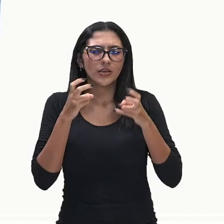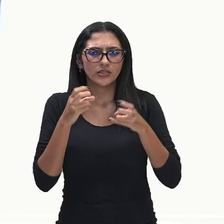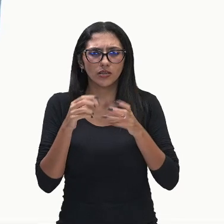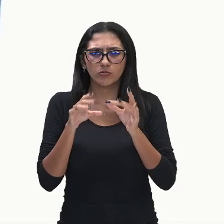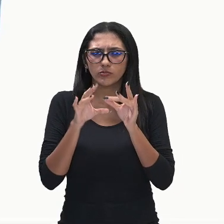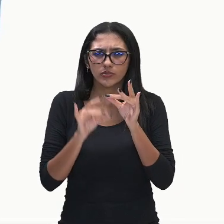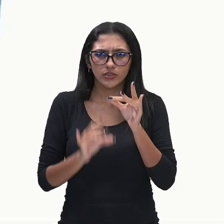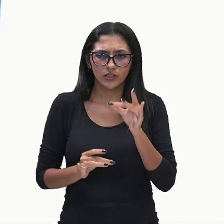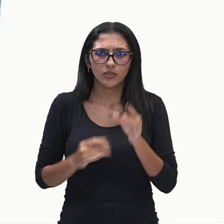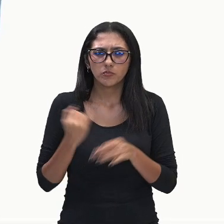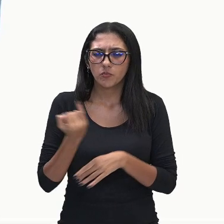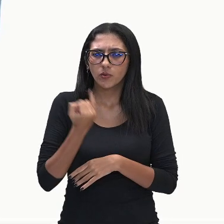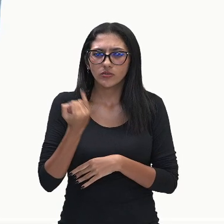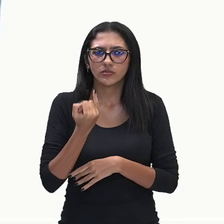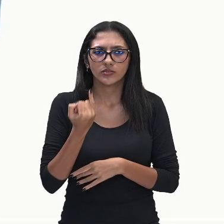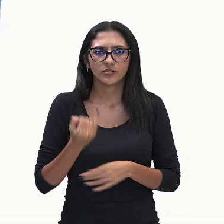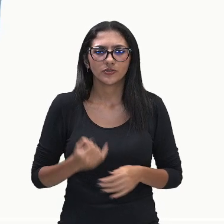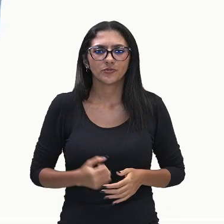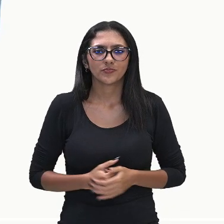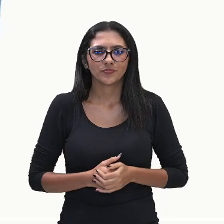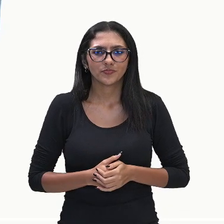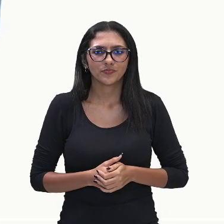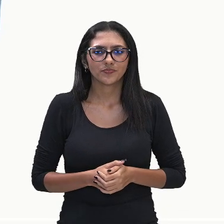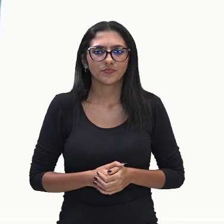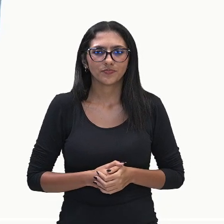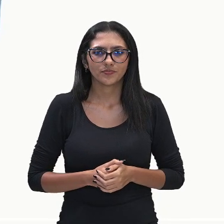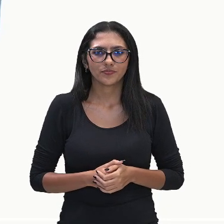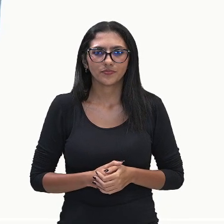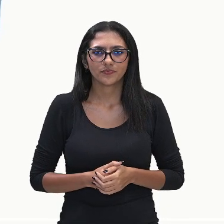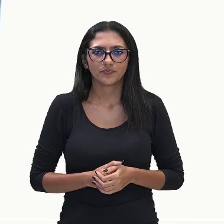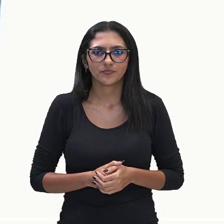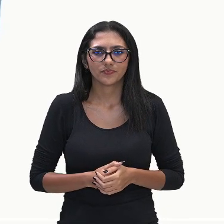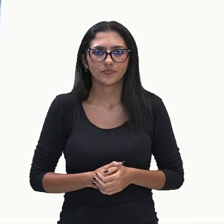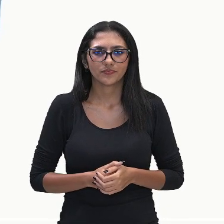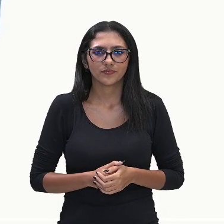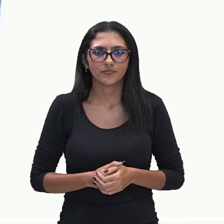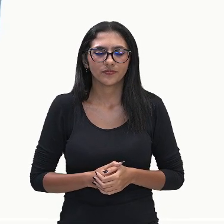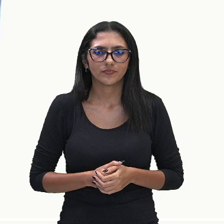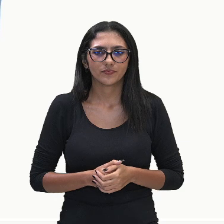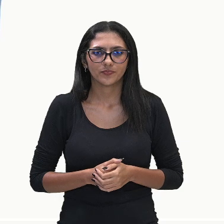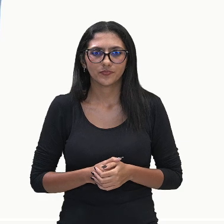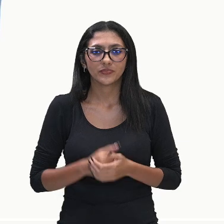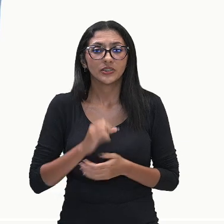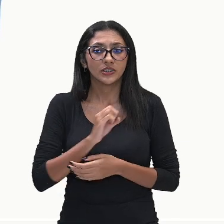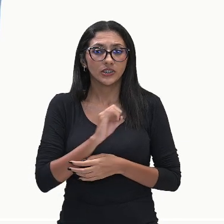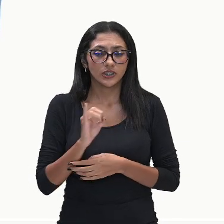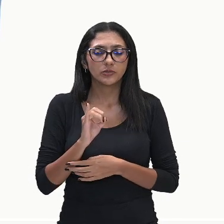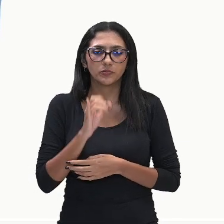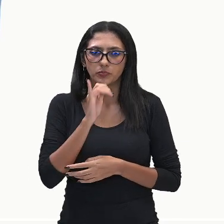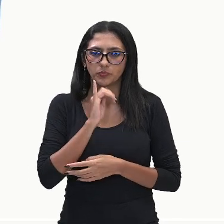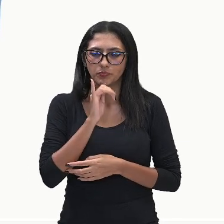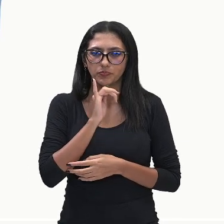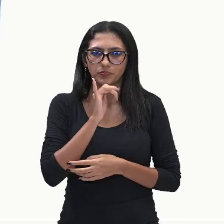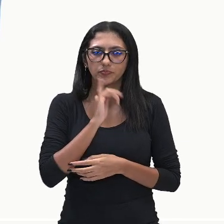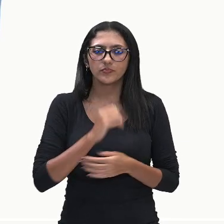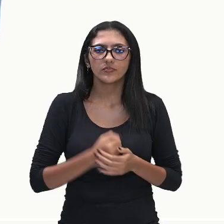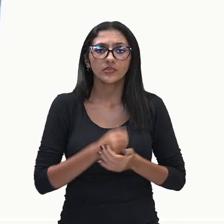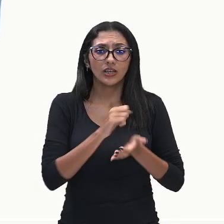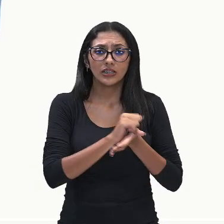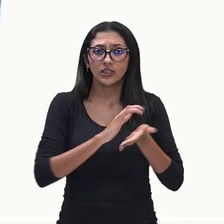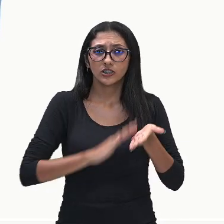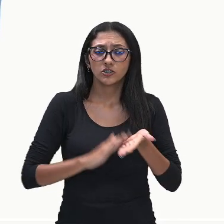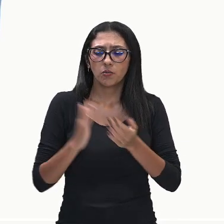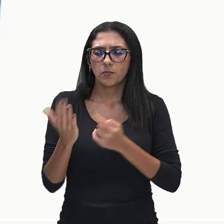rapidinho. O que é importante a gente reparar aqui? Quando a questão te